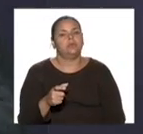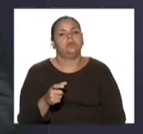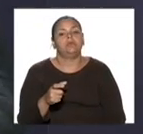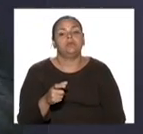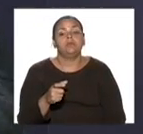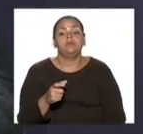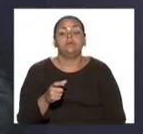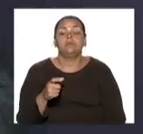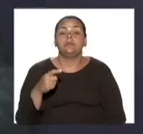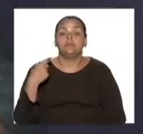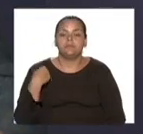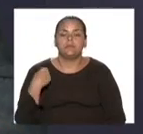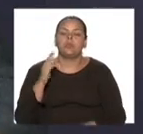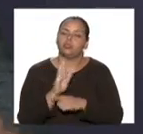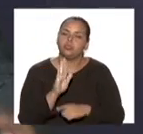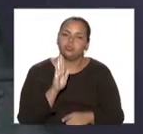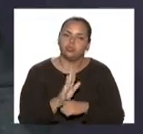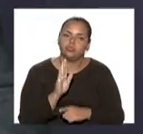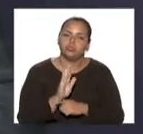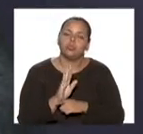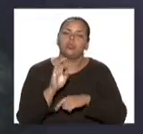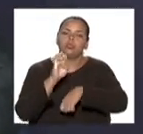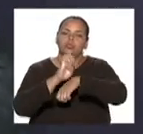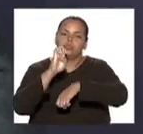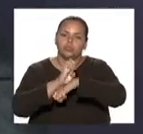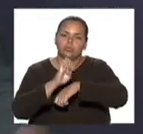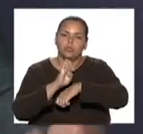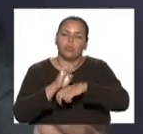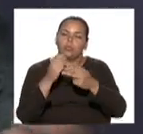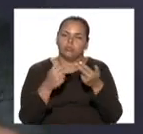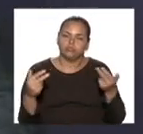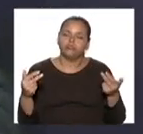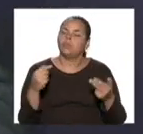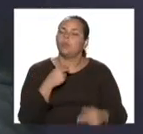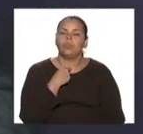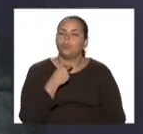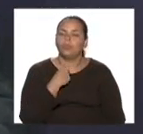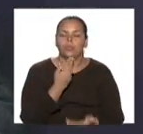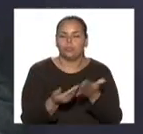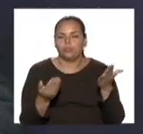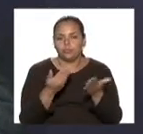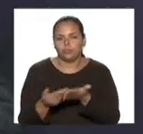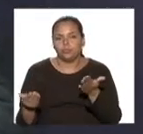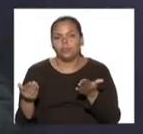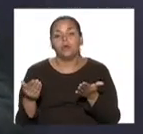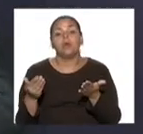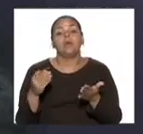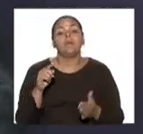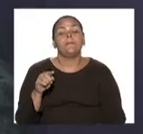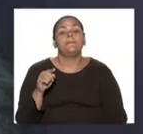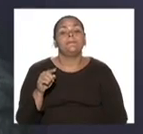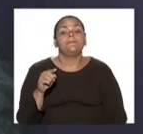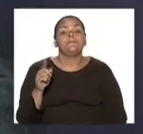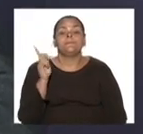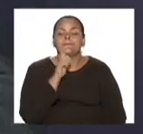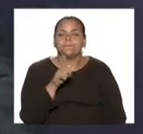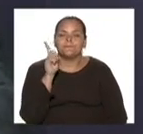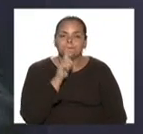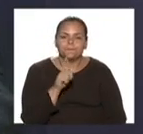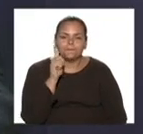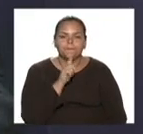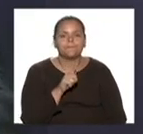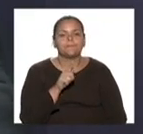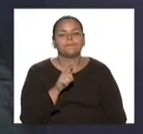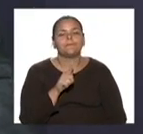interesse da proteção do Estado e das coisas que a gente não pode perder, garantindo